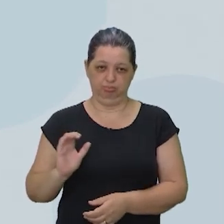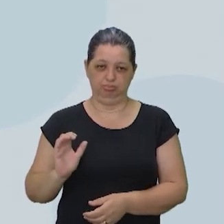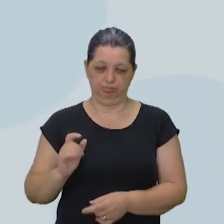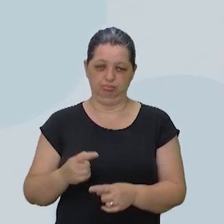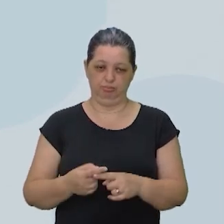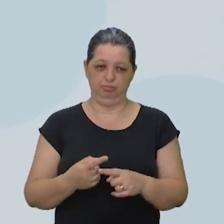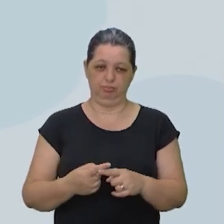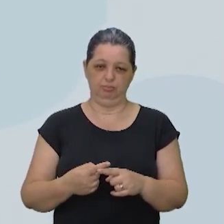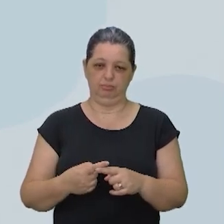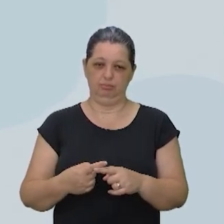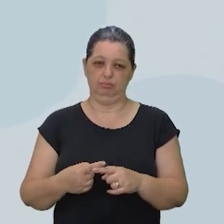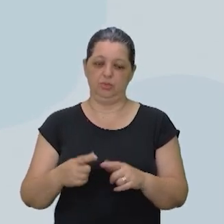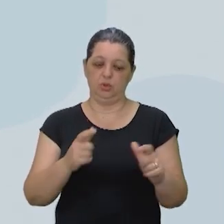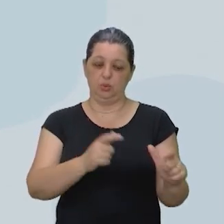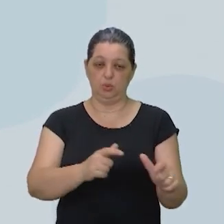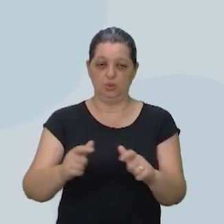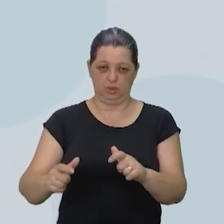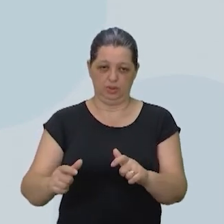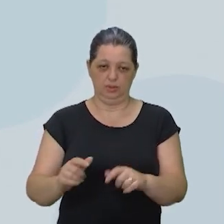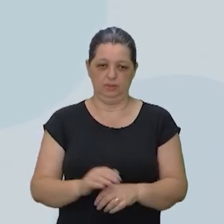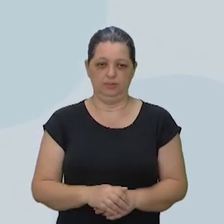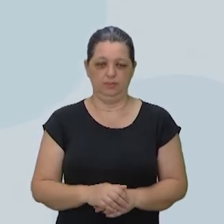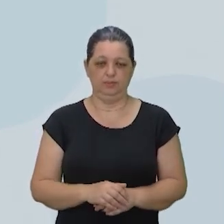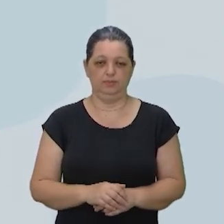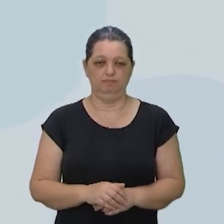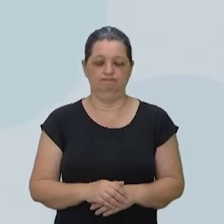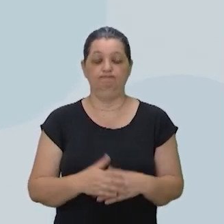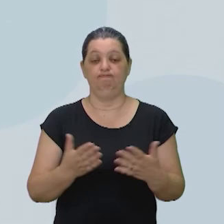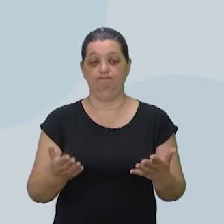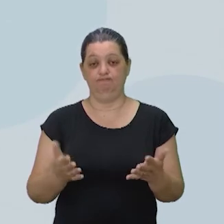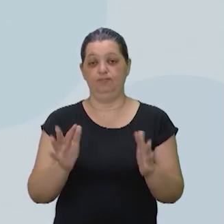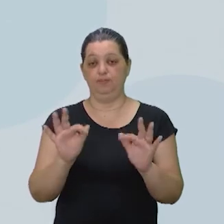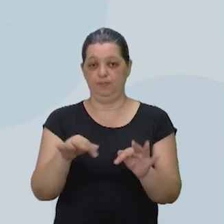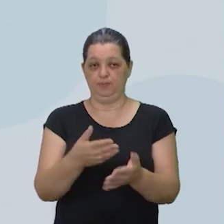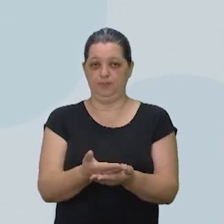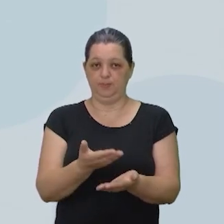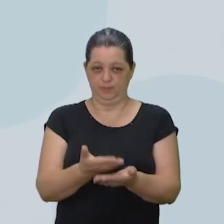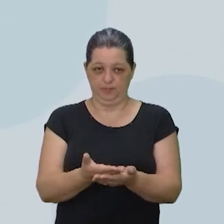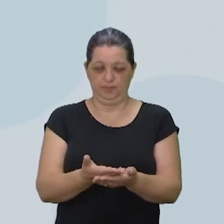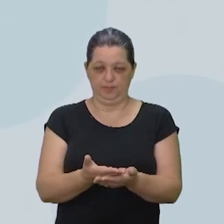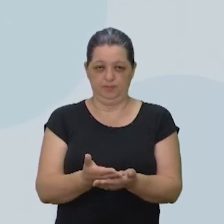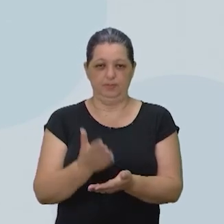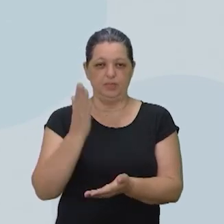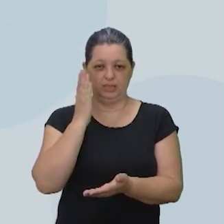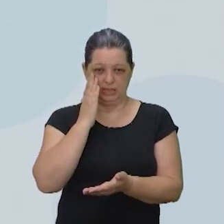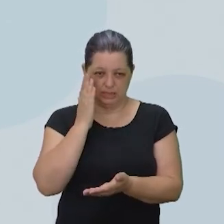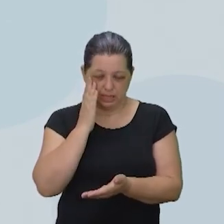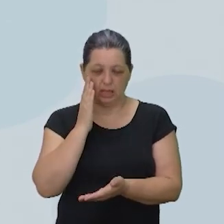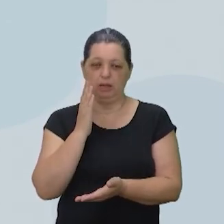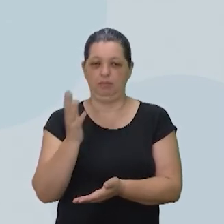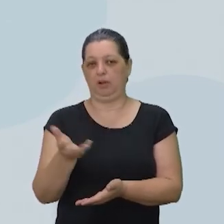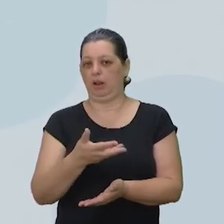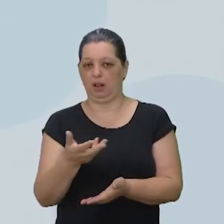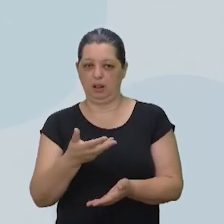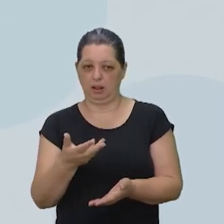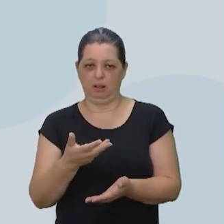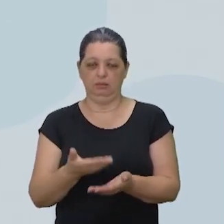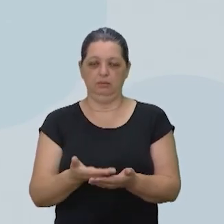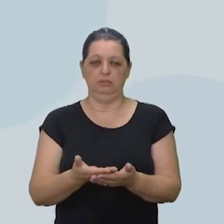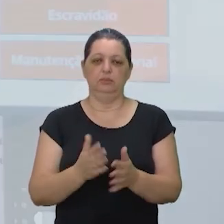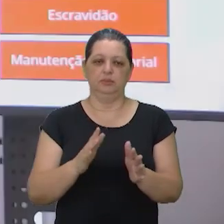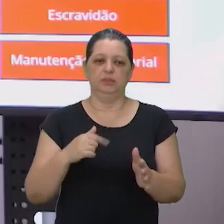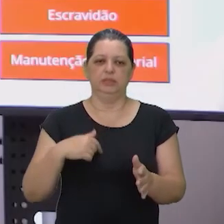mas as elites locais. Mafezinha, a gente está acabando a aula, a gente sabe que foi meio correria, mas isso pode